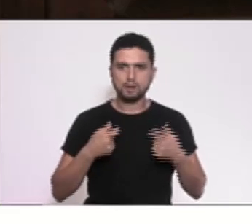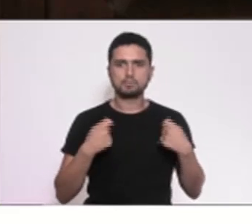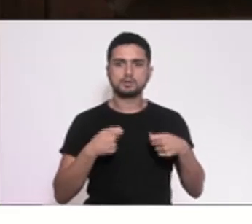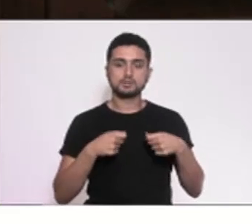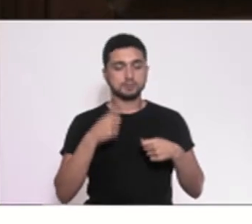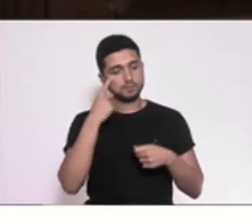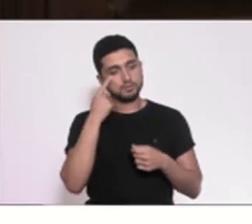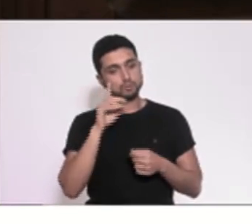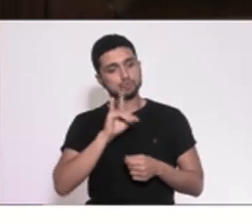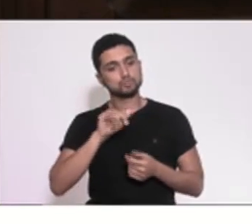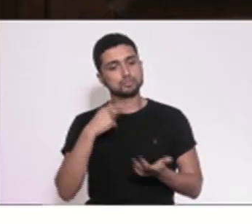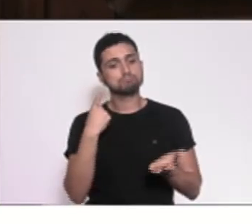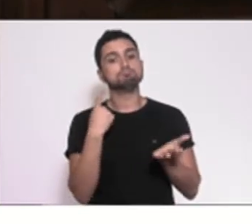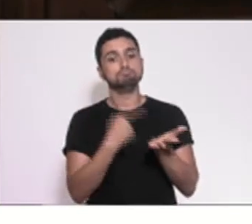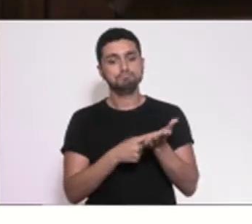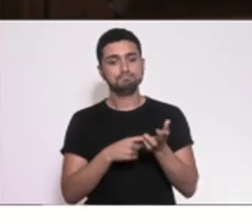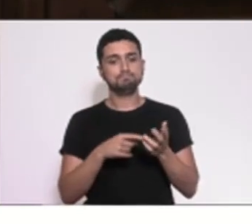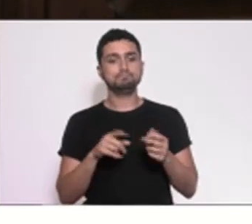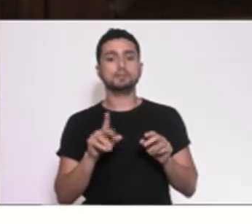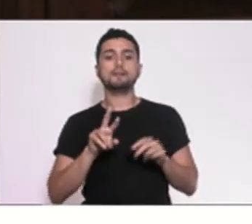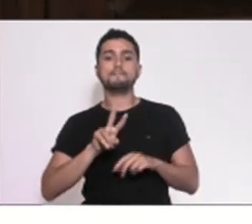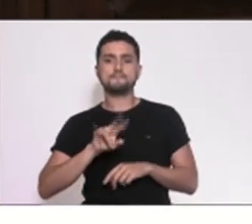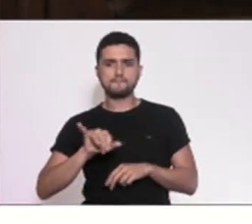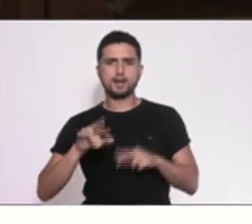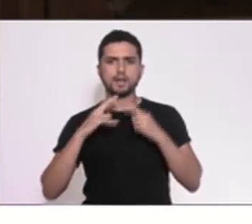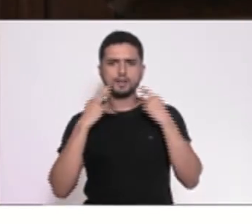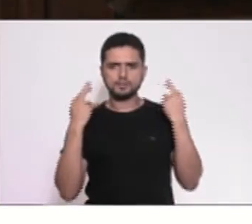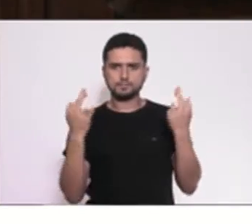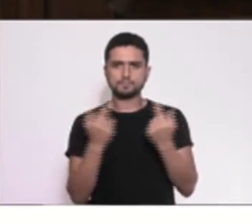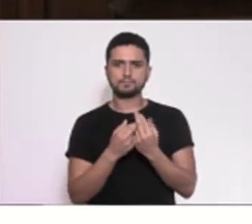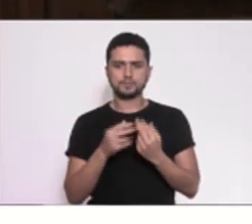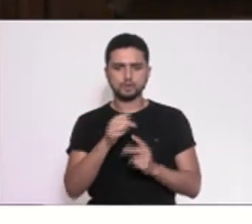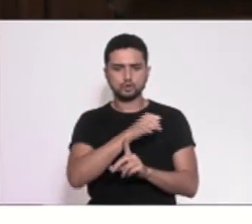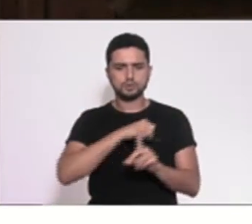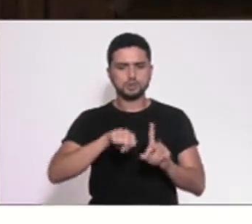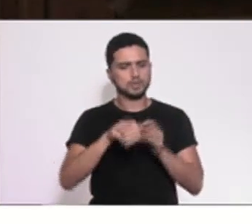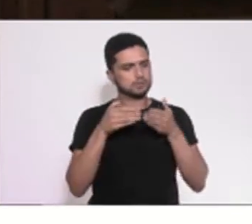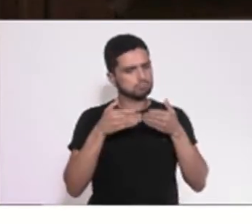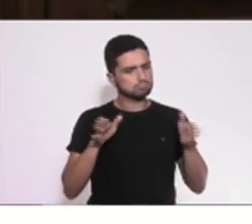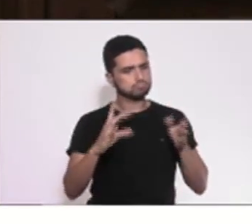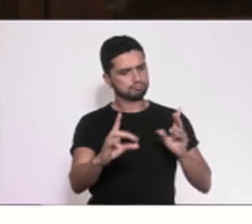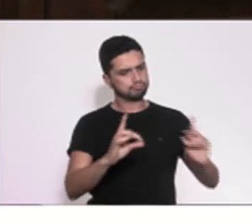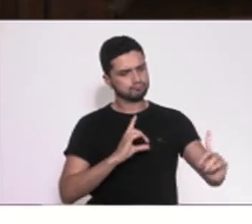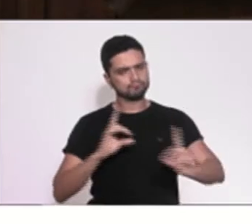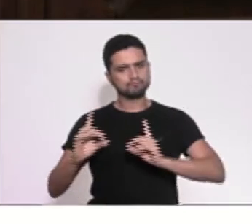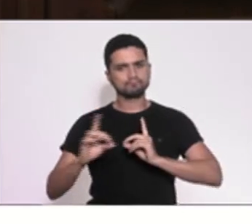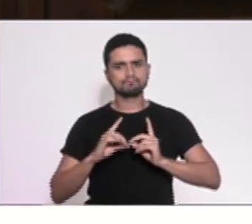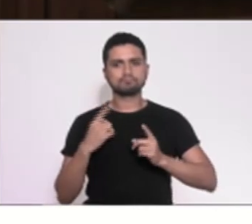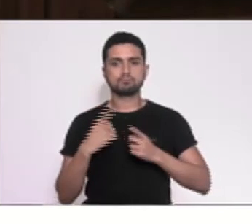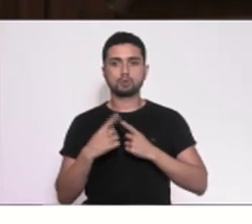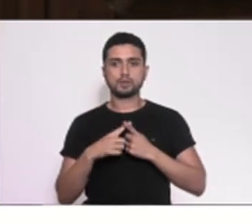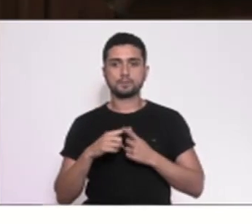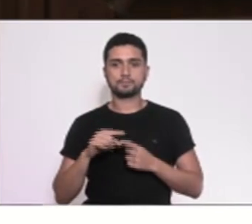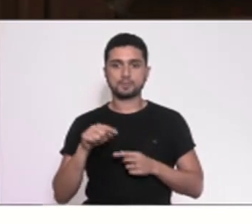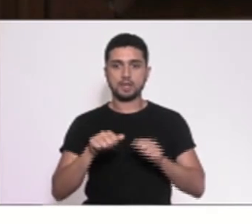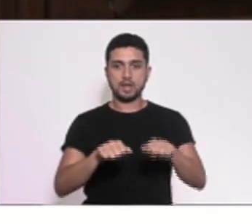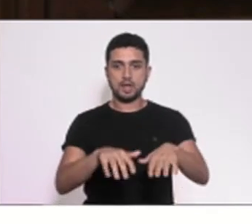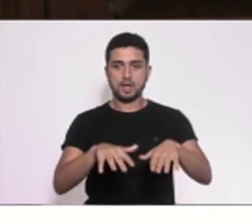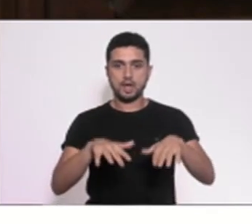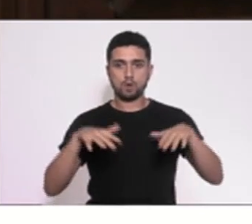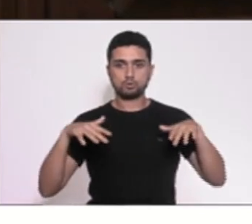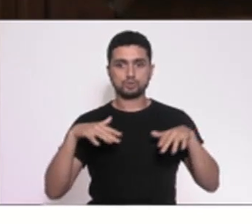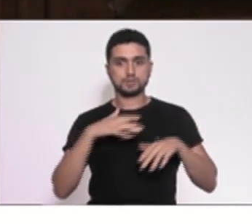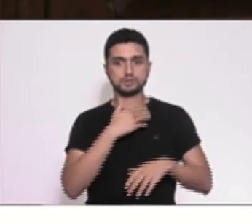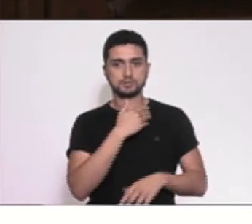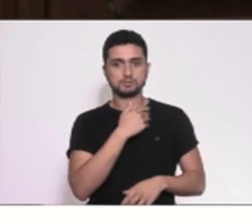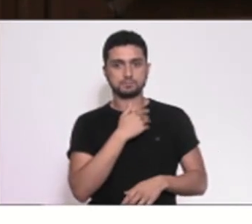que transforme num diálogo amplo na sociedade, porque a audiência pública, diferente daquilo que muitas pessoas acham, é para